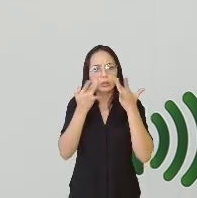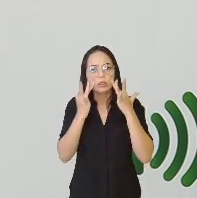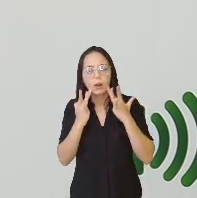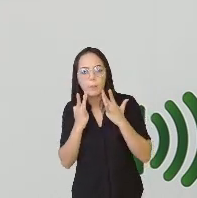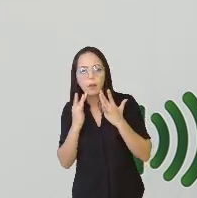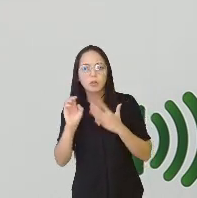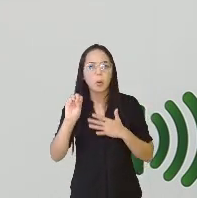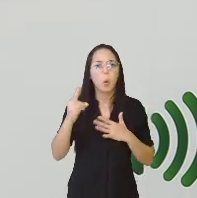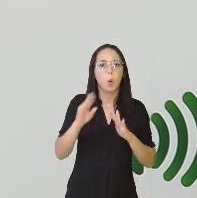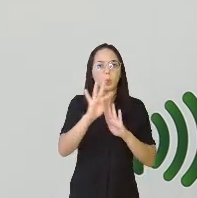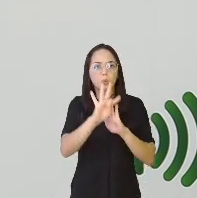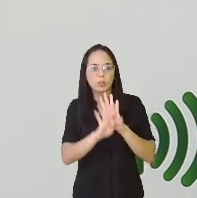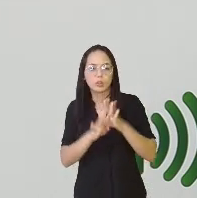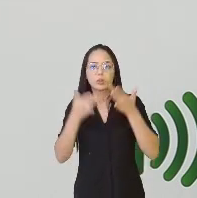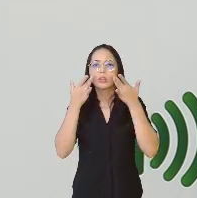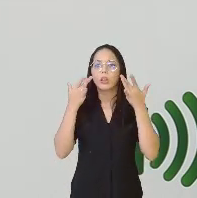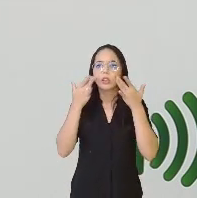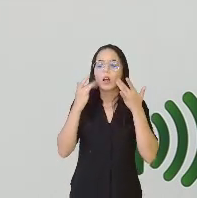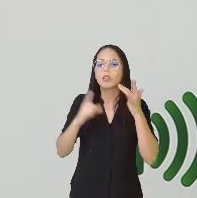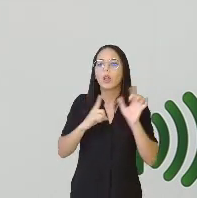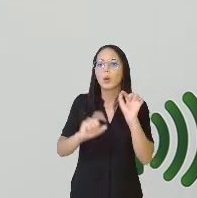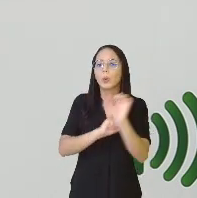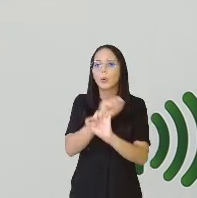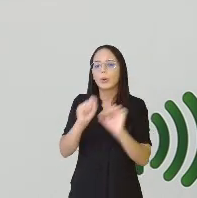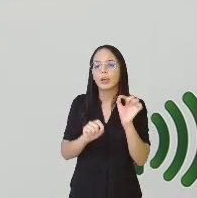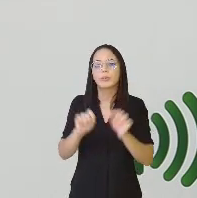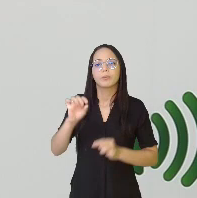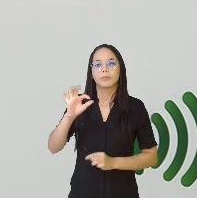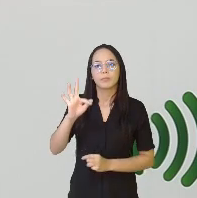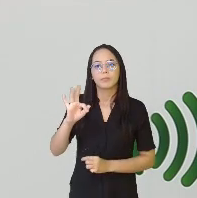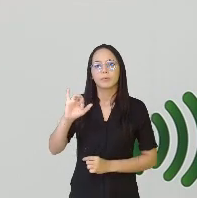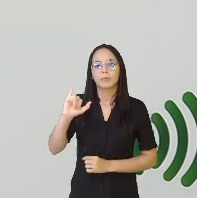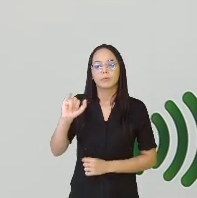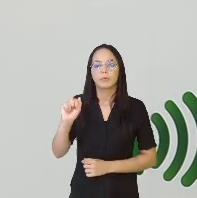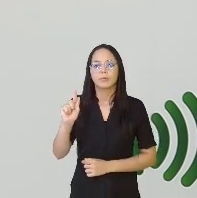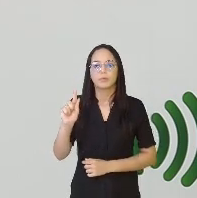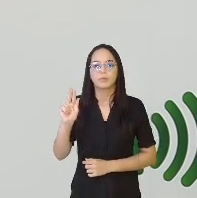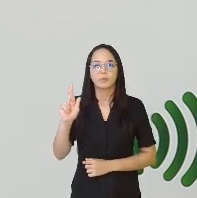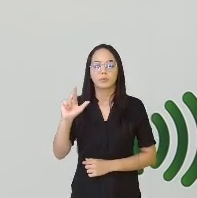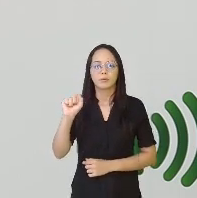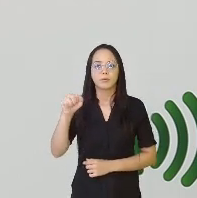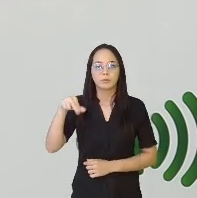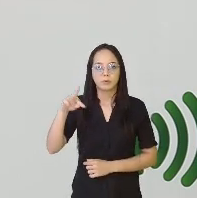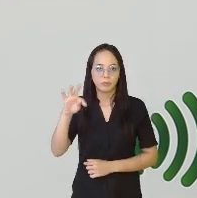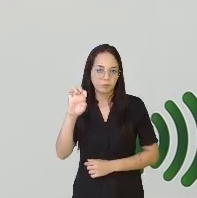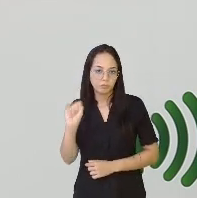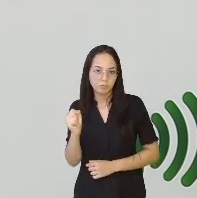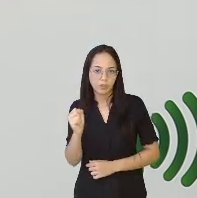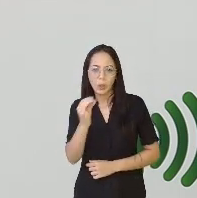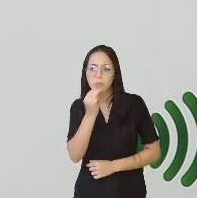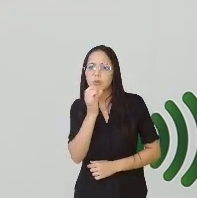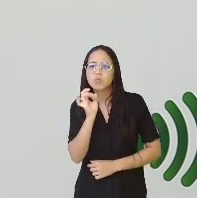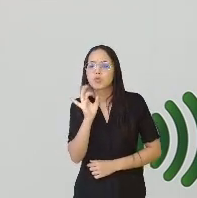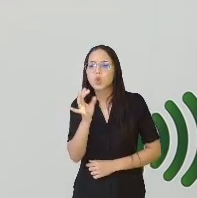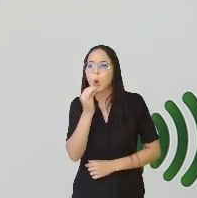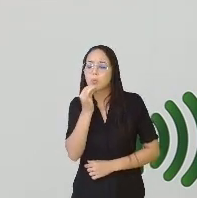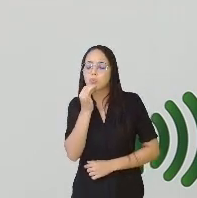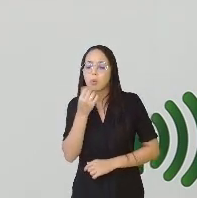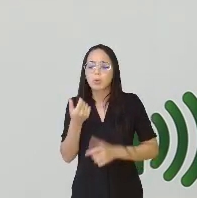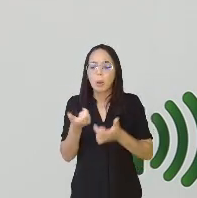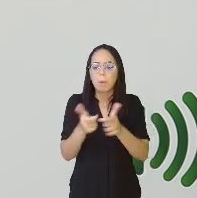texto teatral, nós temos os figurantes, que são aquelas personagens que aparecem apenas ali fazendo número, para dar